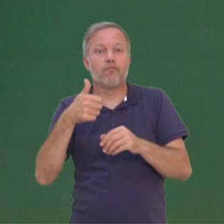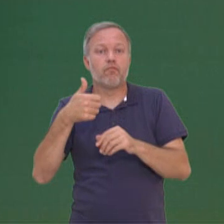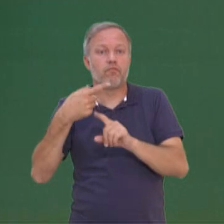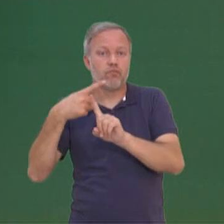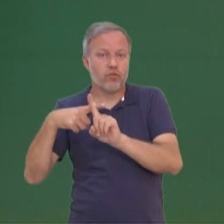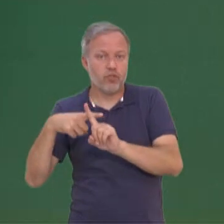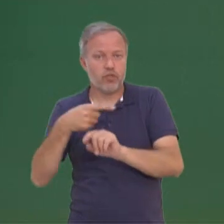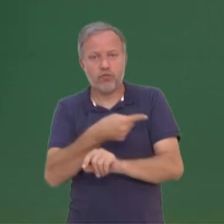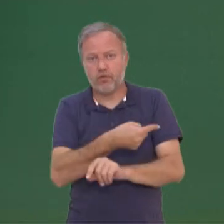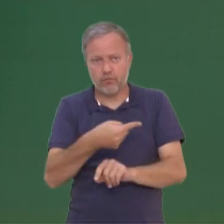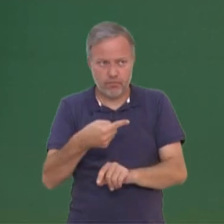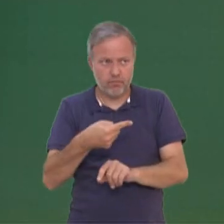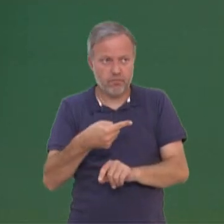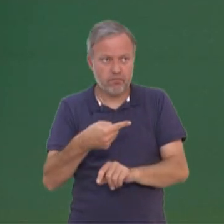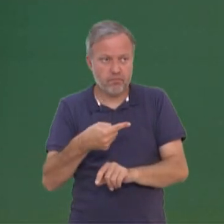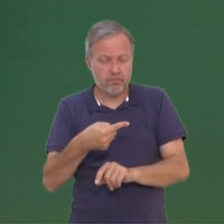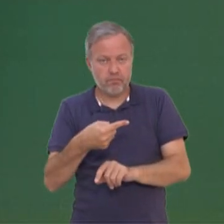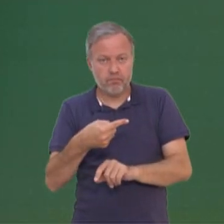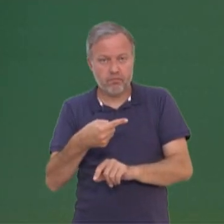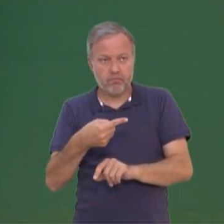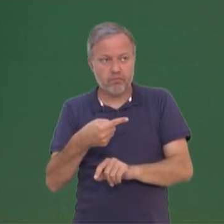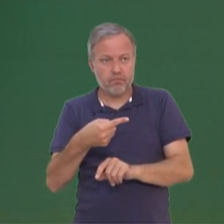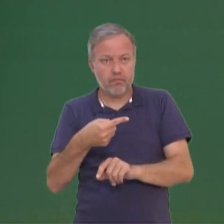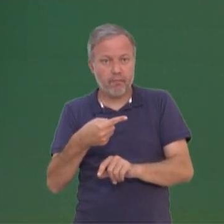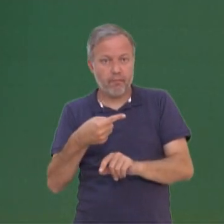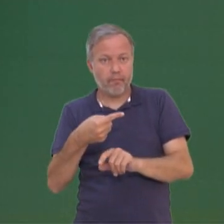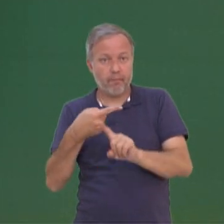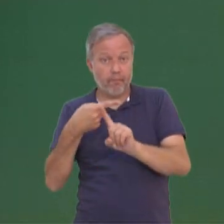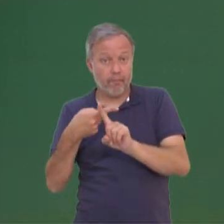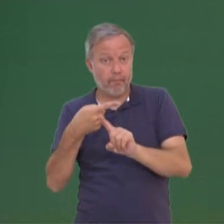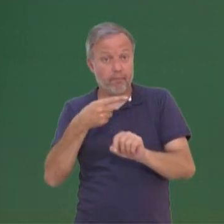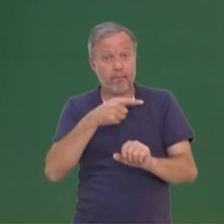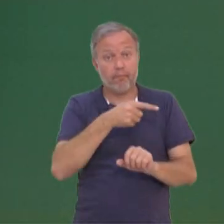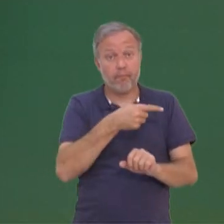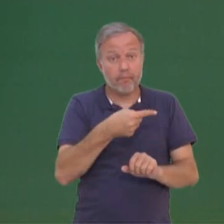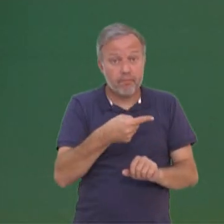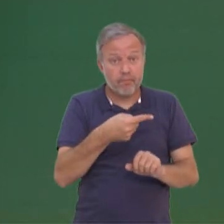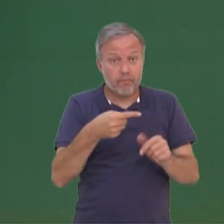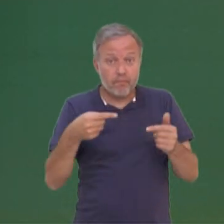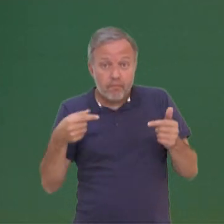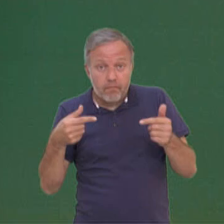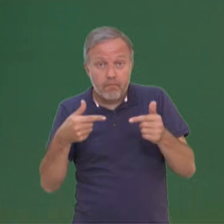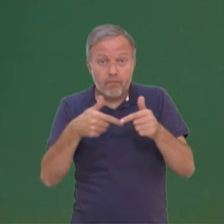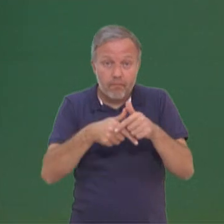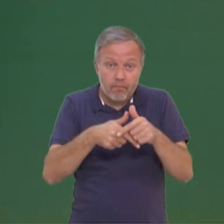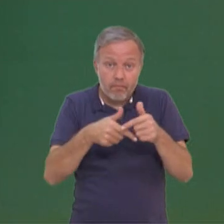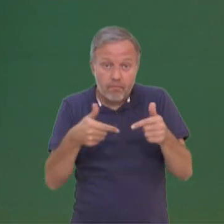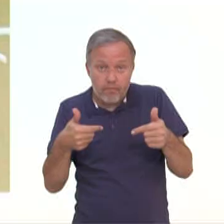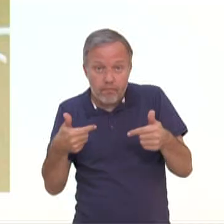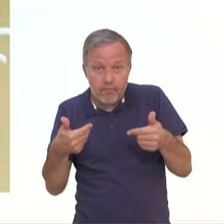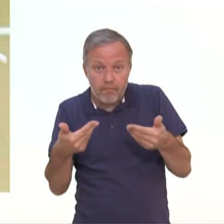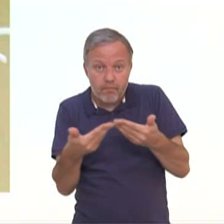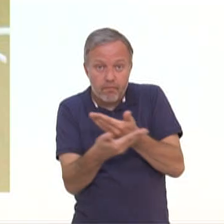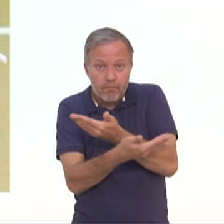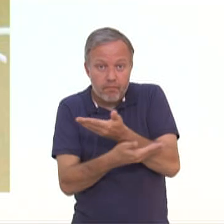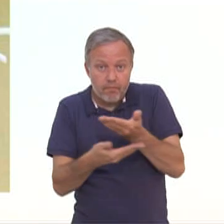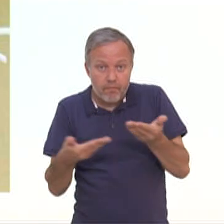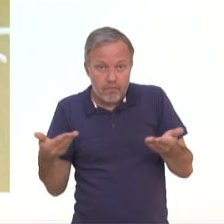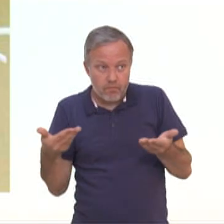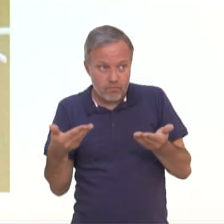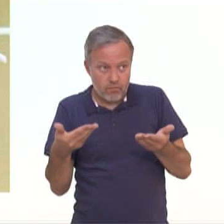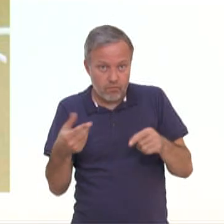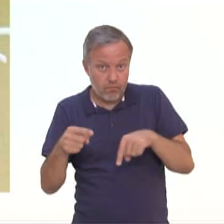fungos. Então, hifas positivas se encontram com hifas negativas, encontram, trocam gametas, e esse gameta